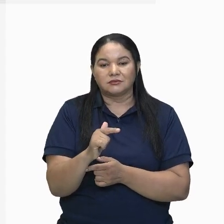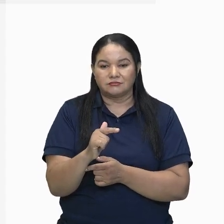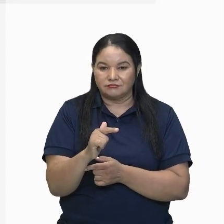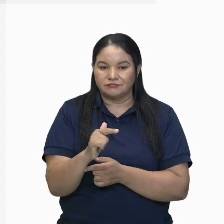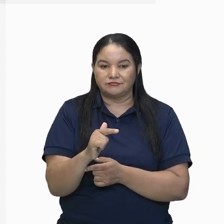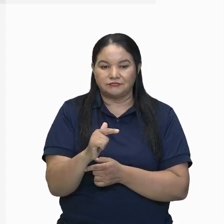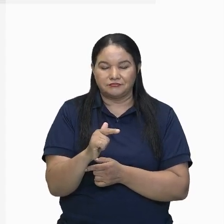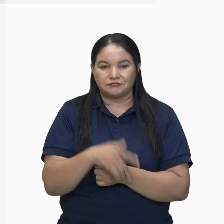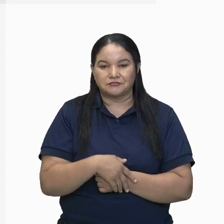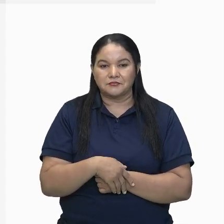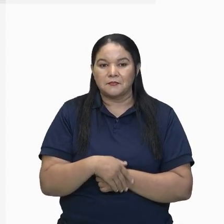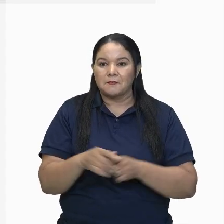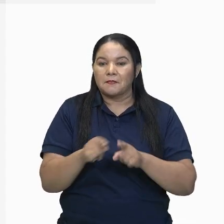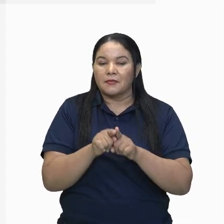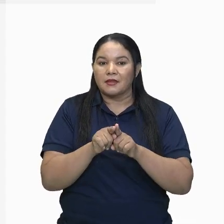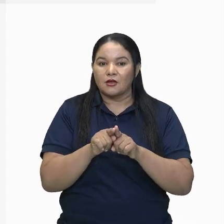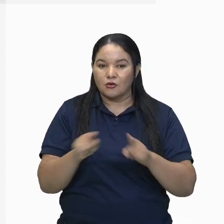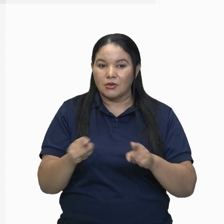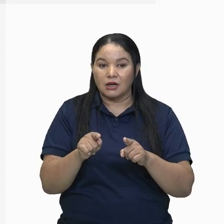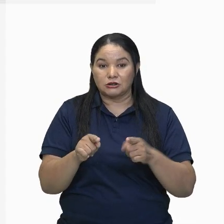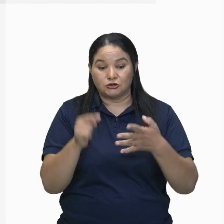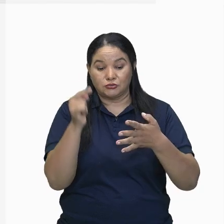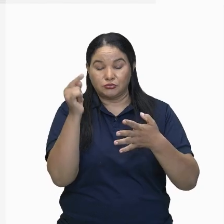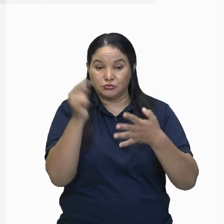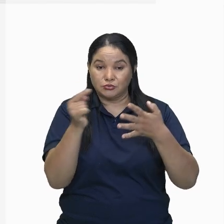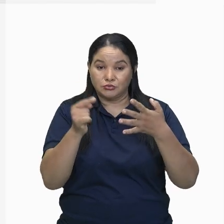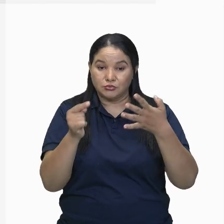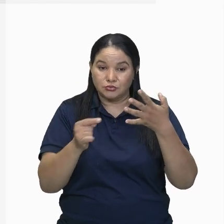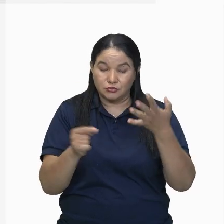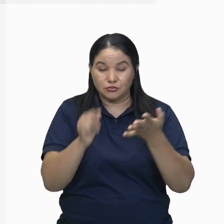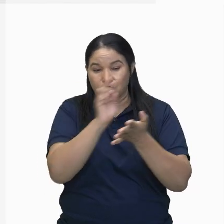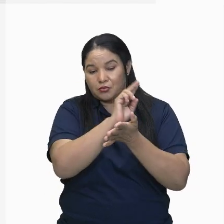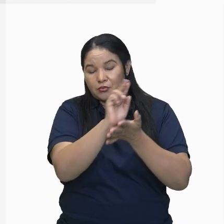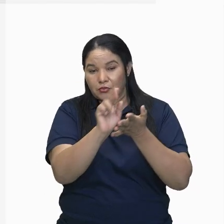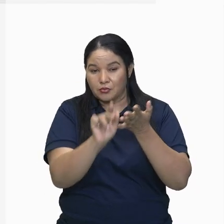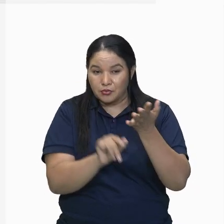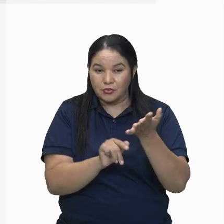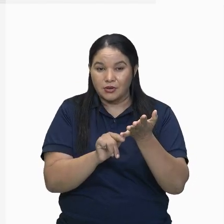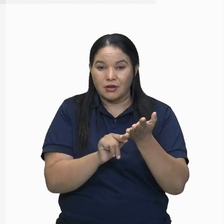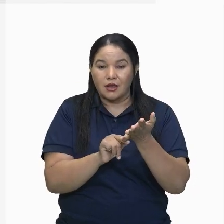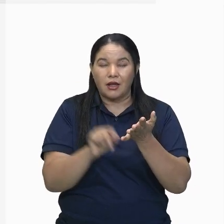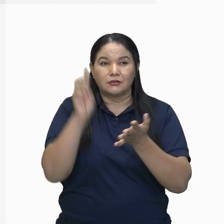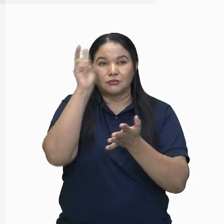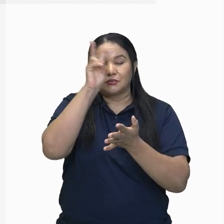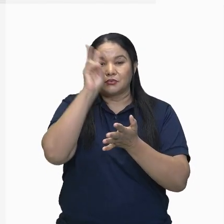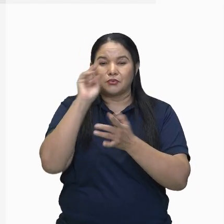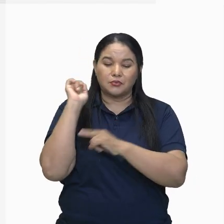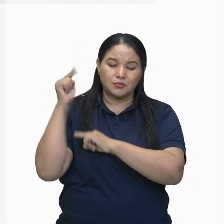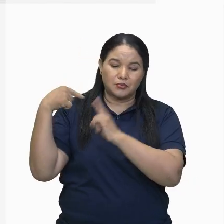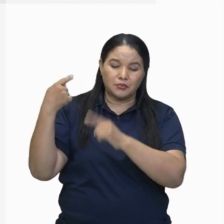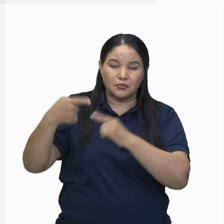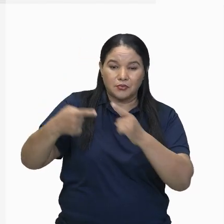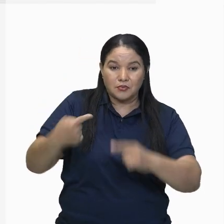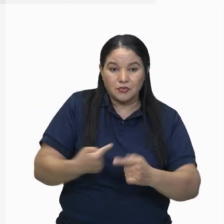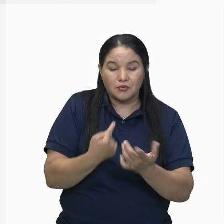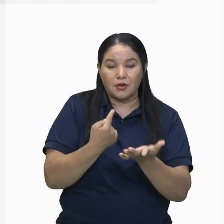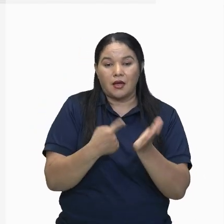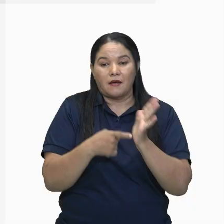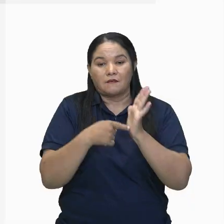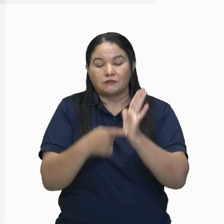inquestionáveis. Então, todos esses valores que ao longo da história foram colocados para nós como verdades